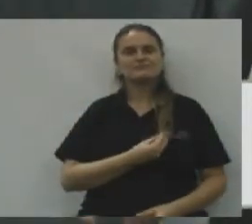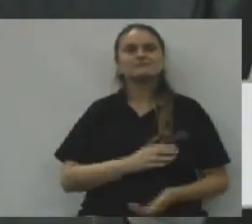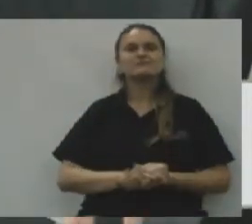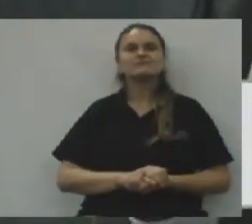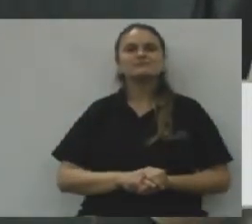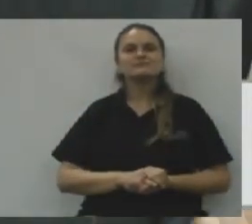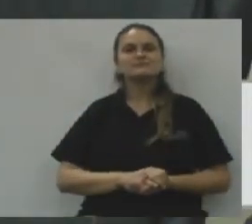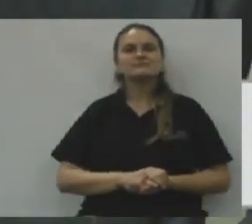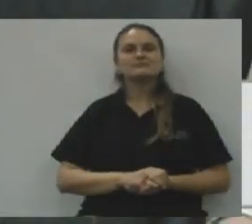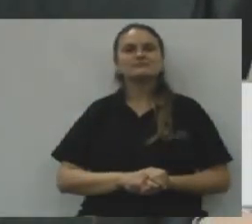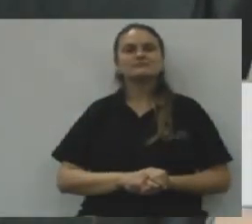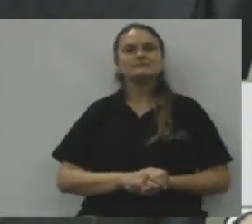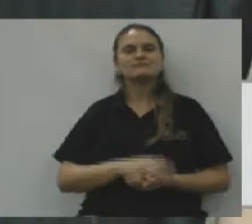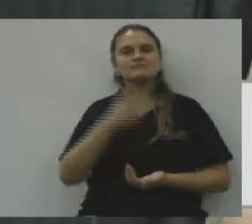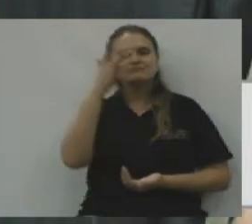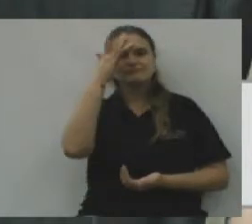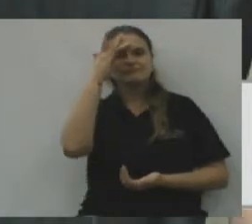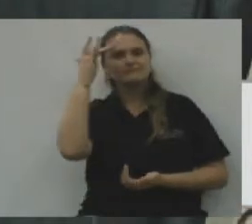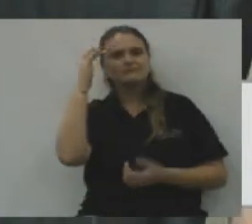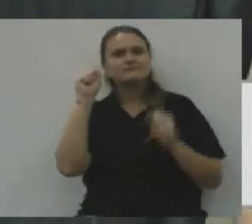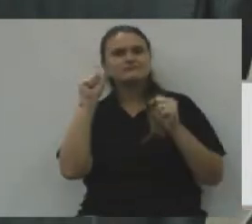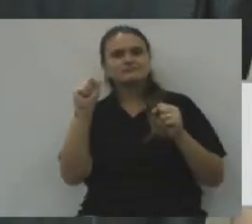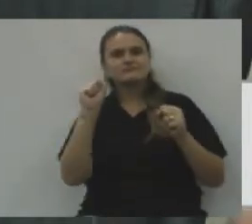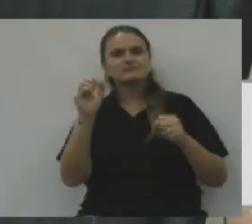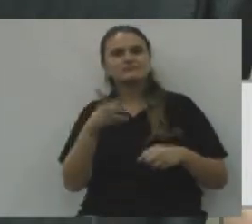falar para